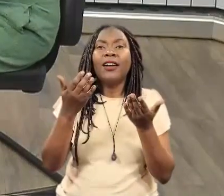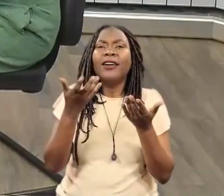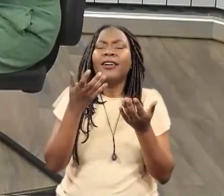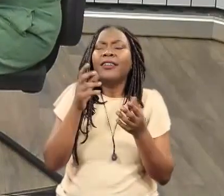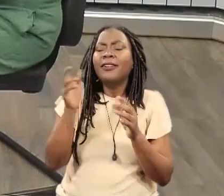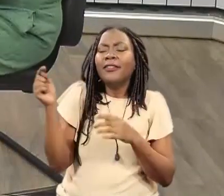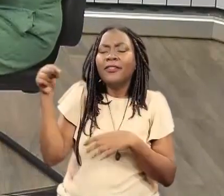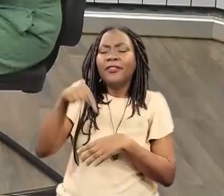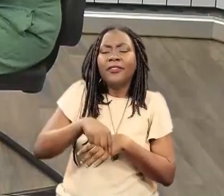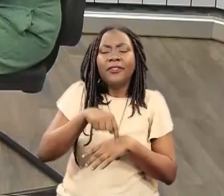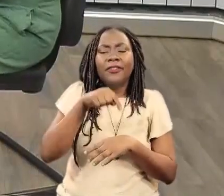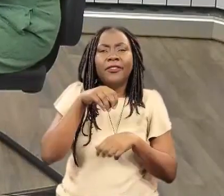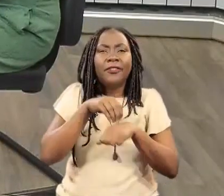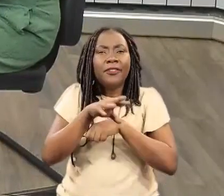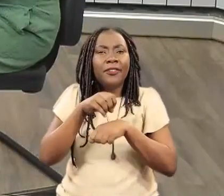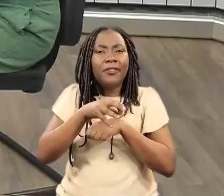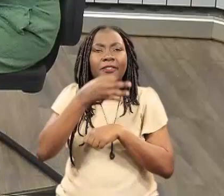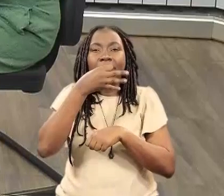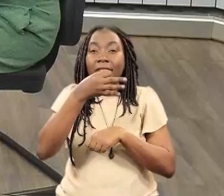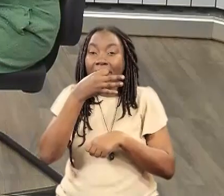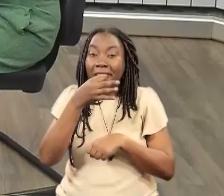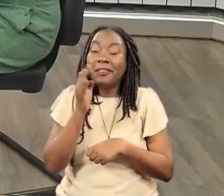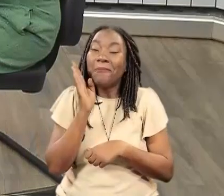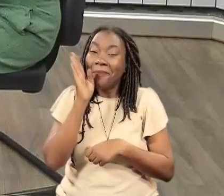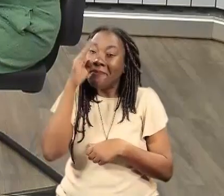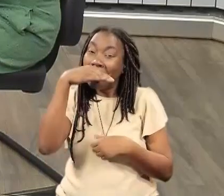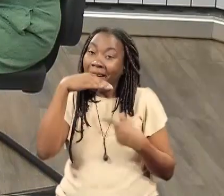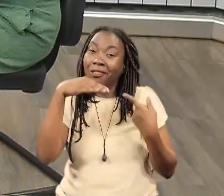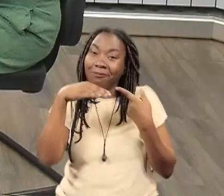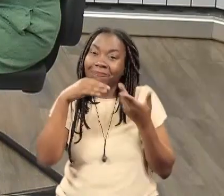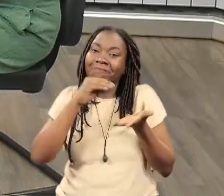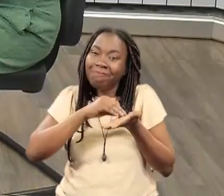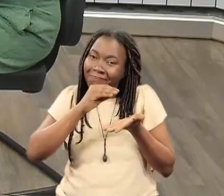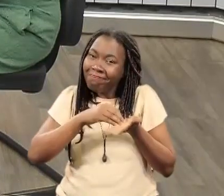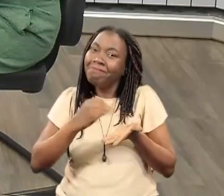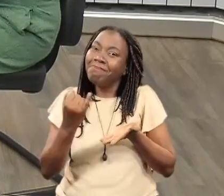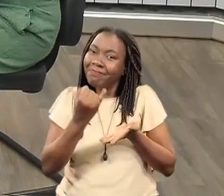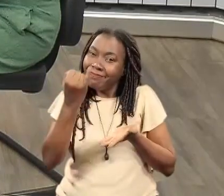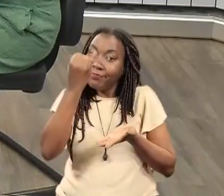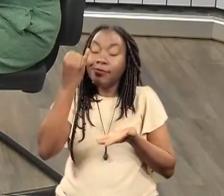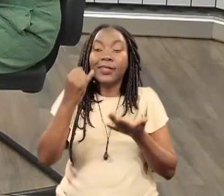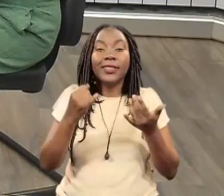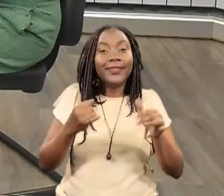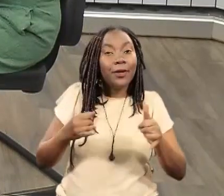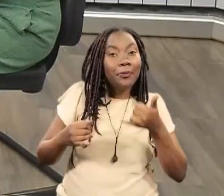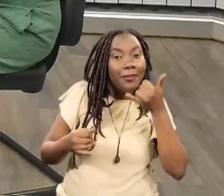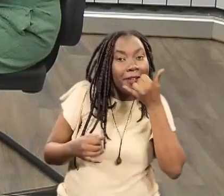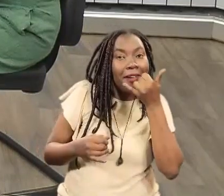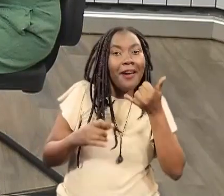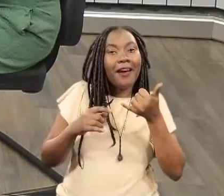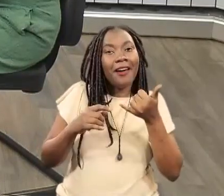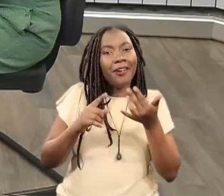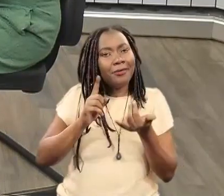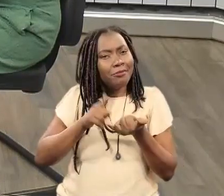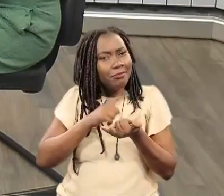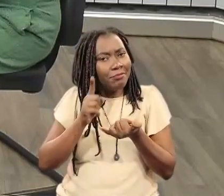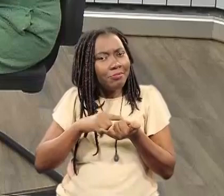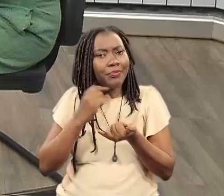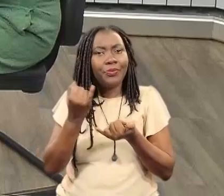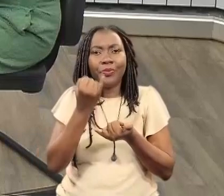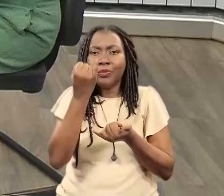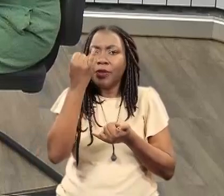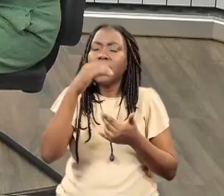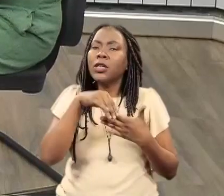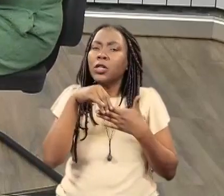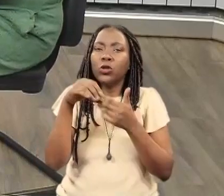mal necessário, né? Referente ao nosso celular, ao nosso smartphone, que está com a gente todos os dias, em todos os